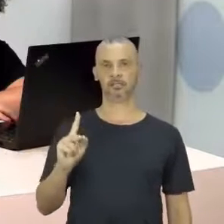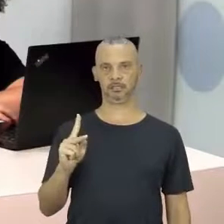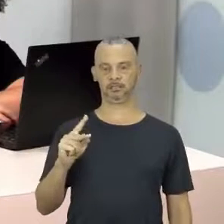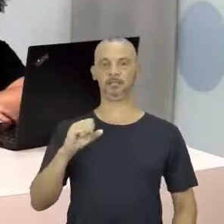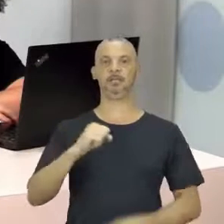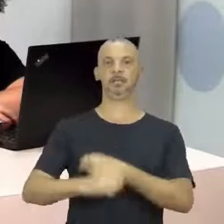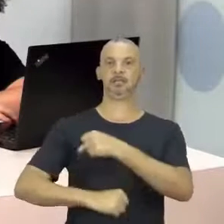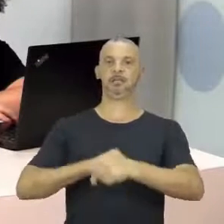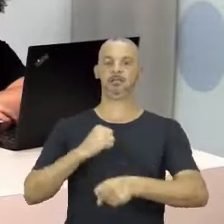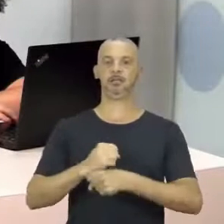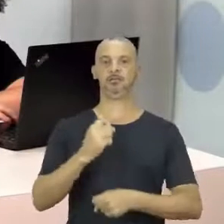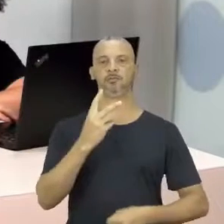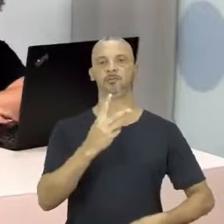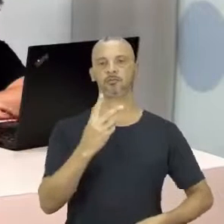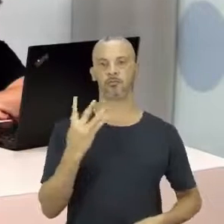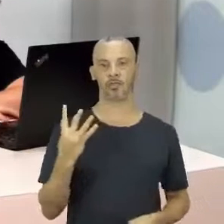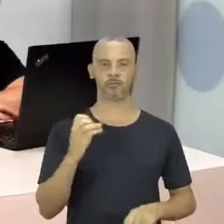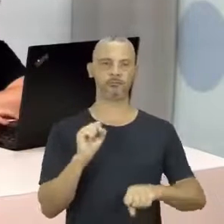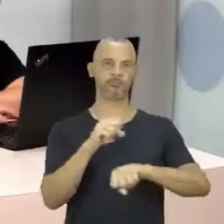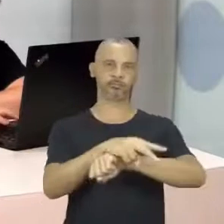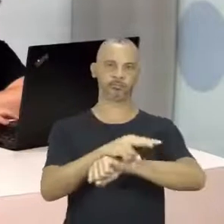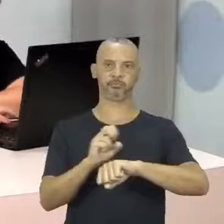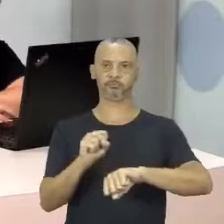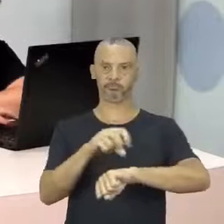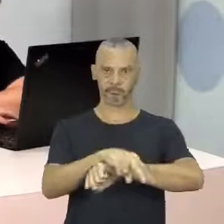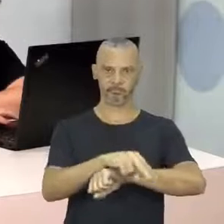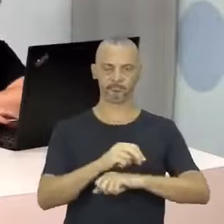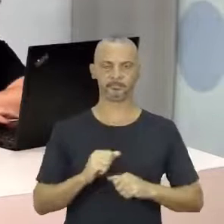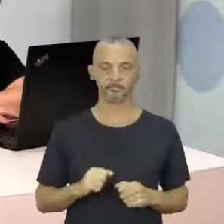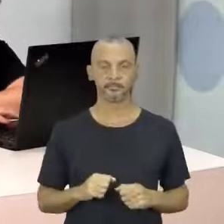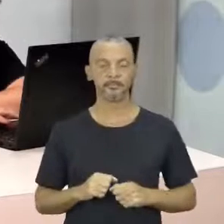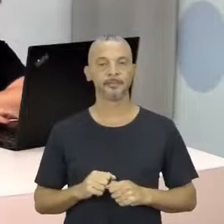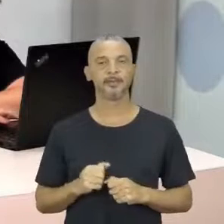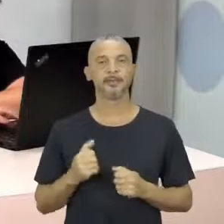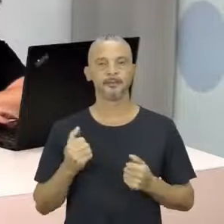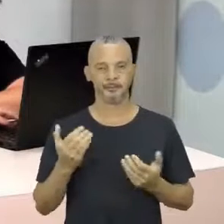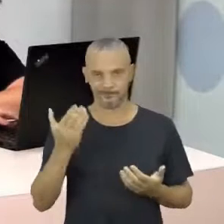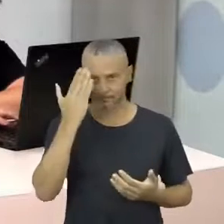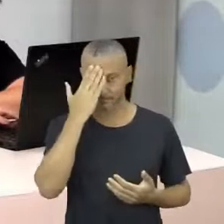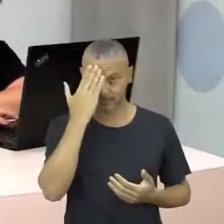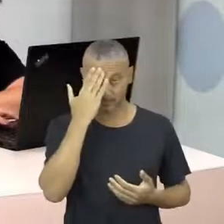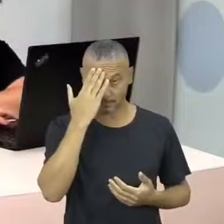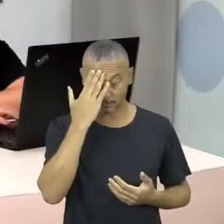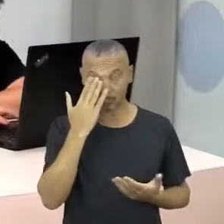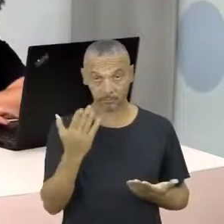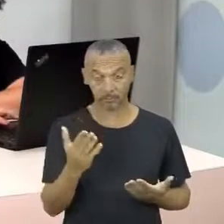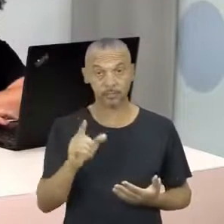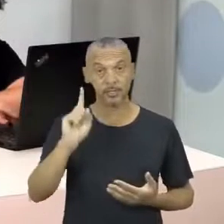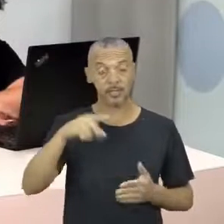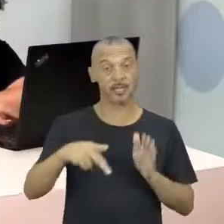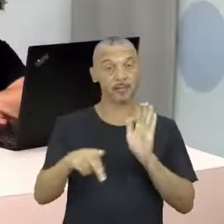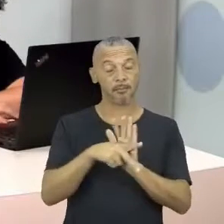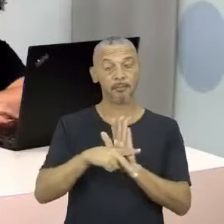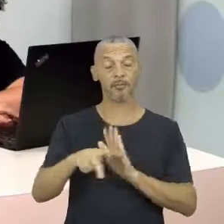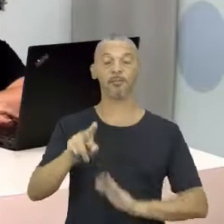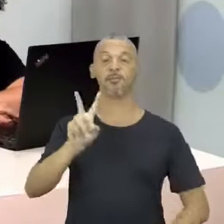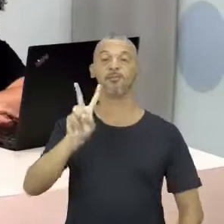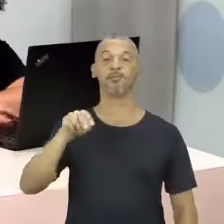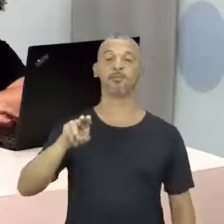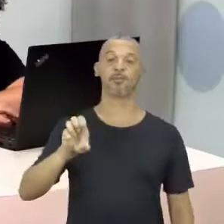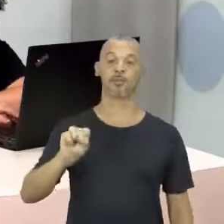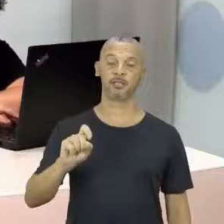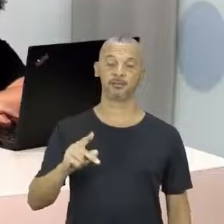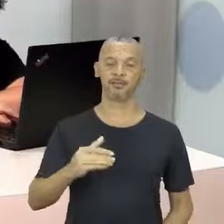letivo de 2024. Então, a gente está falando aqui do processo VUNESP, tá bom? Não é dos anos iniciais. Os